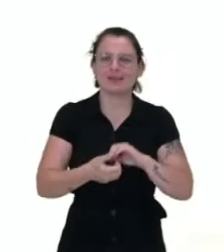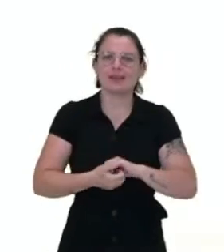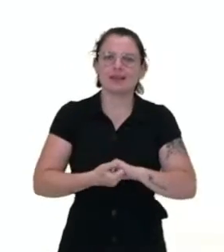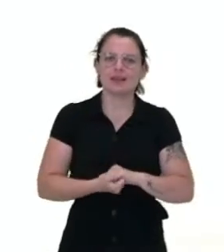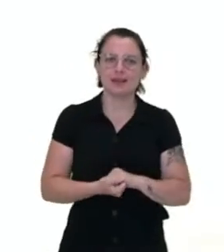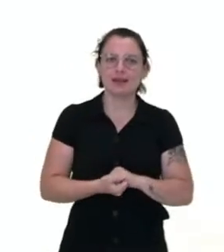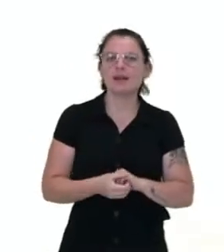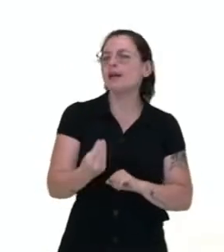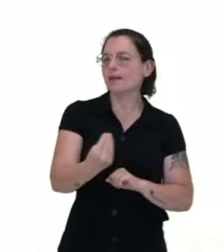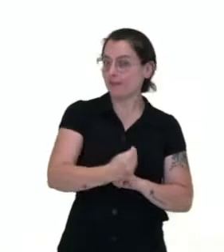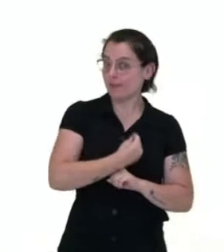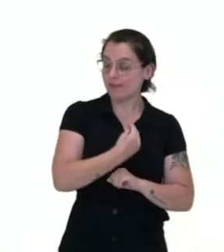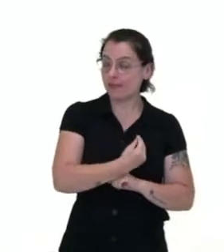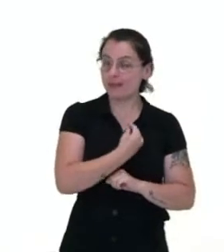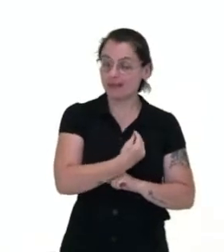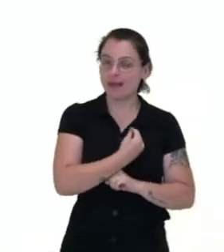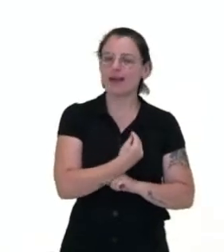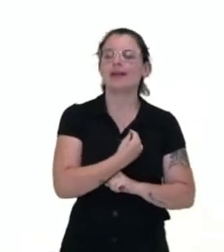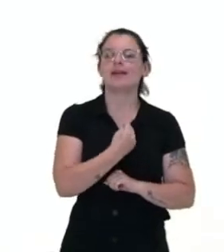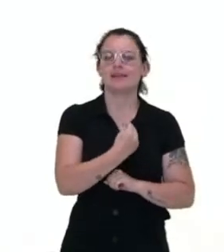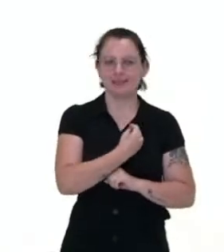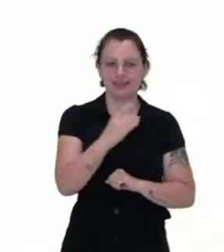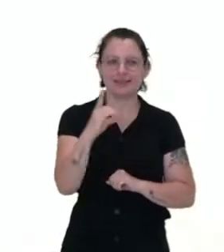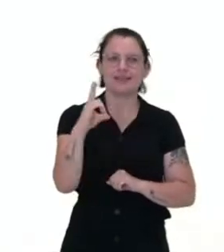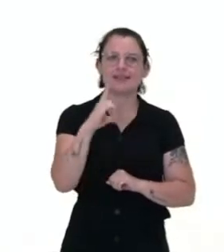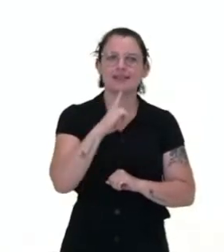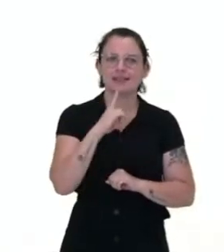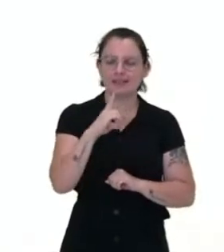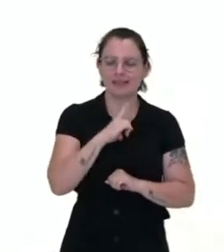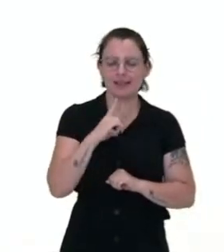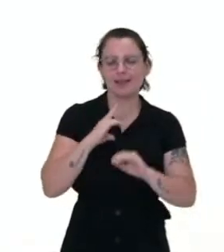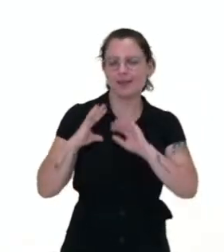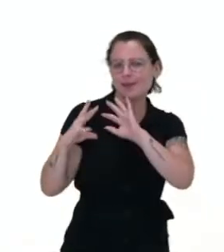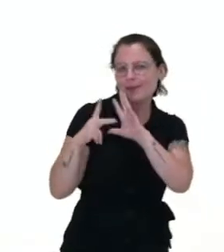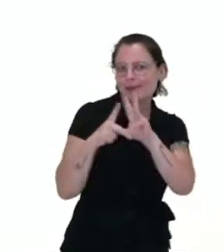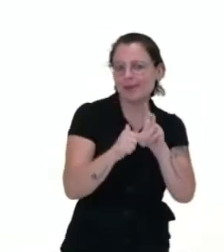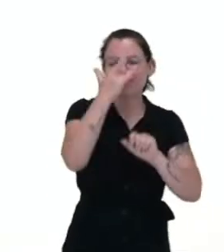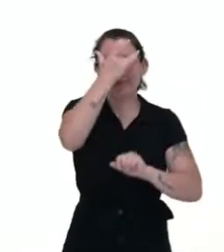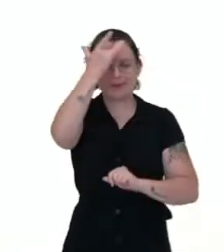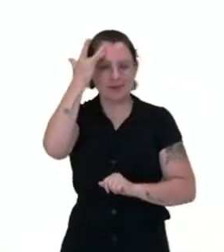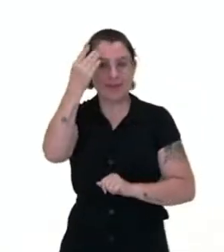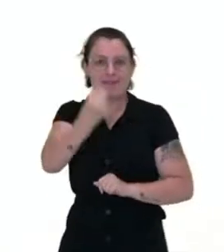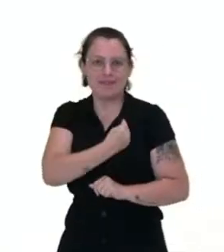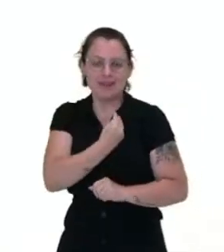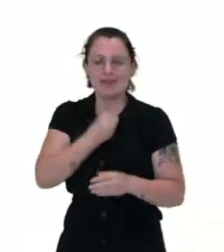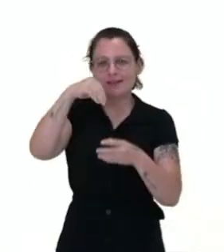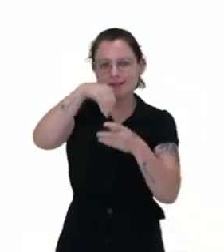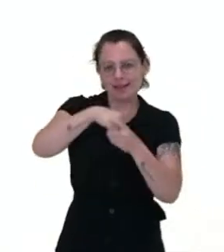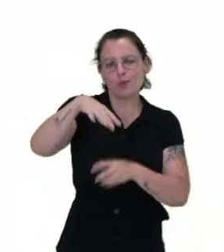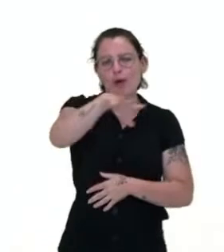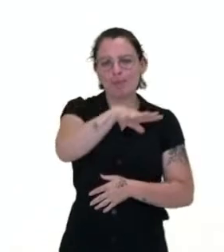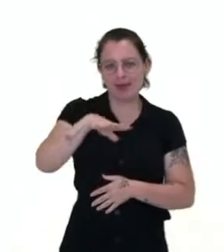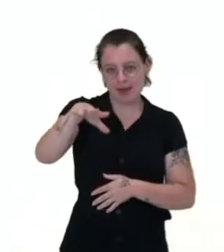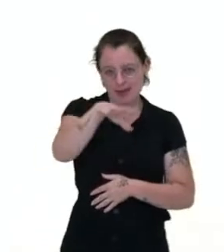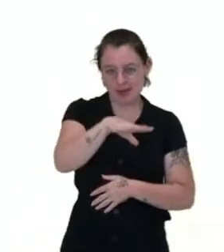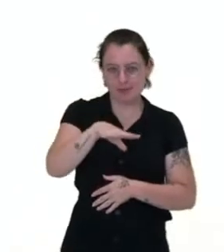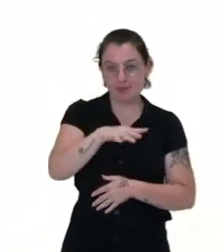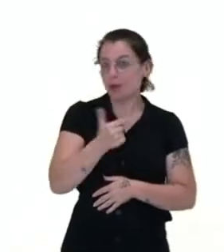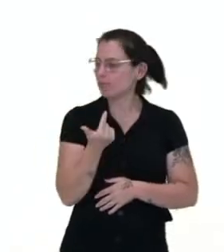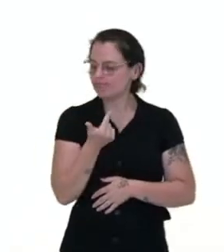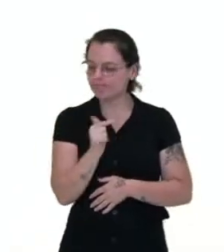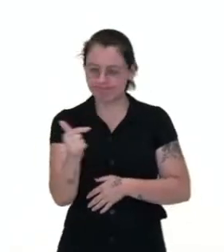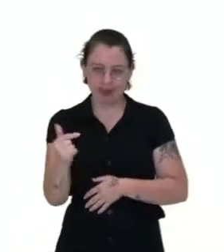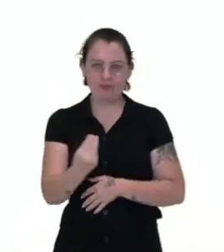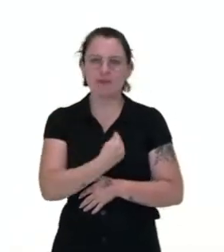vivos constituem os seres vivos de um determinado ambiente. E os componentes não